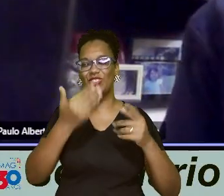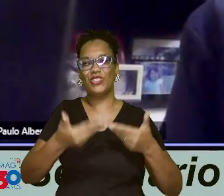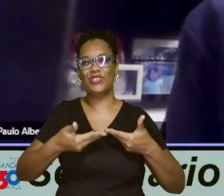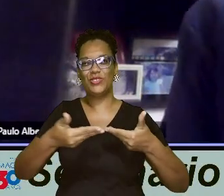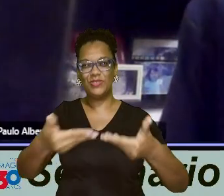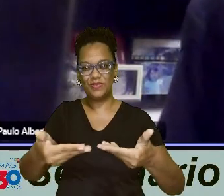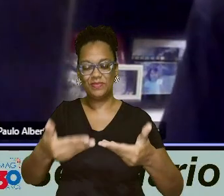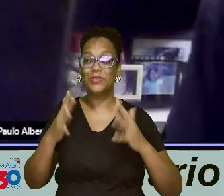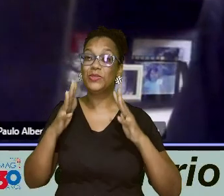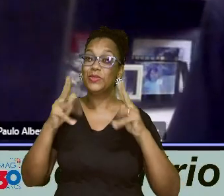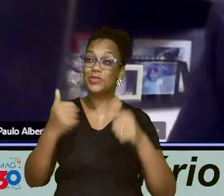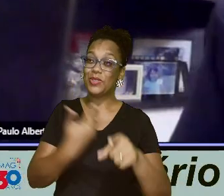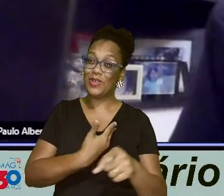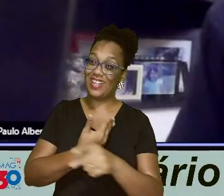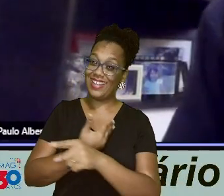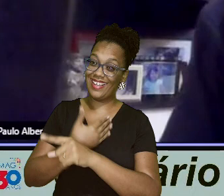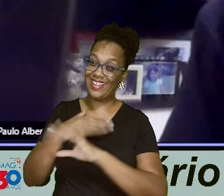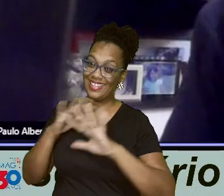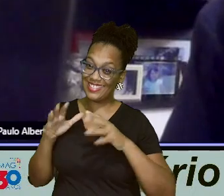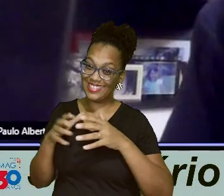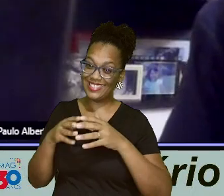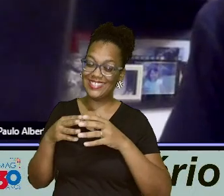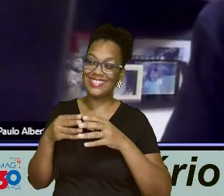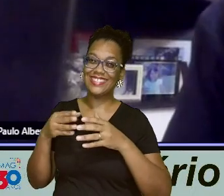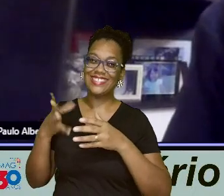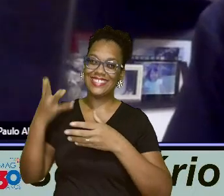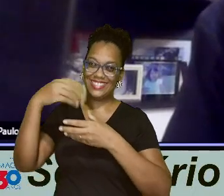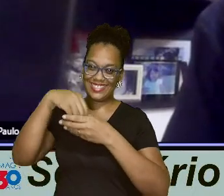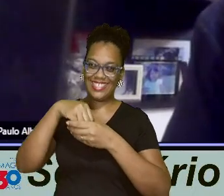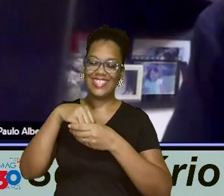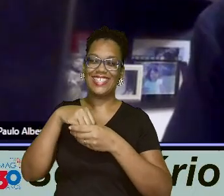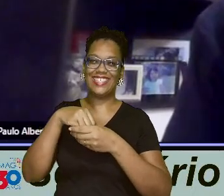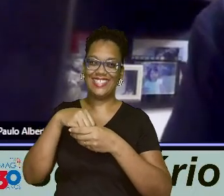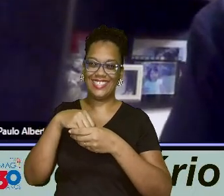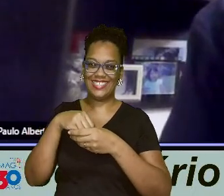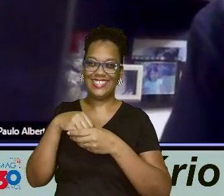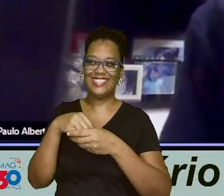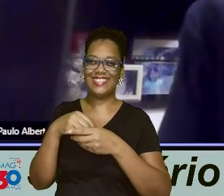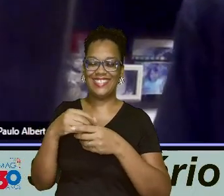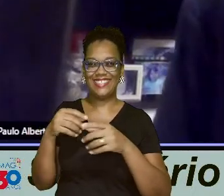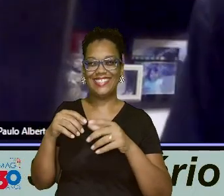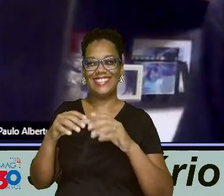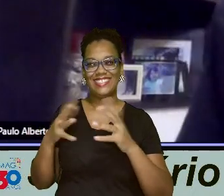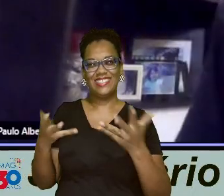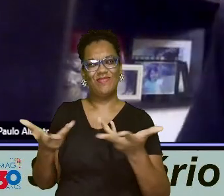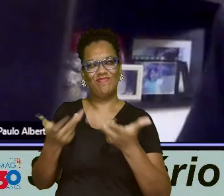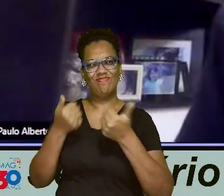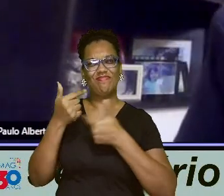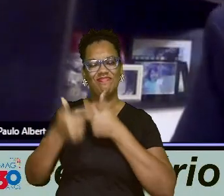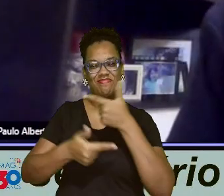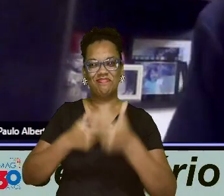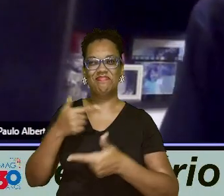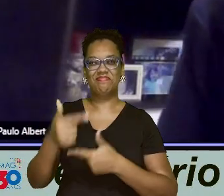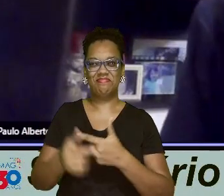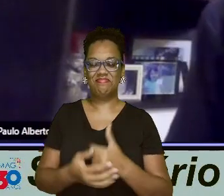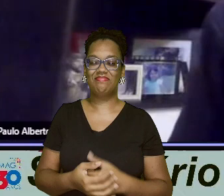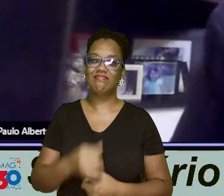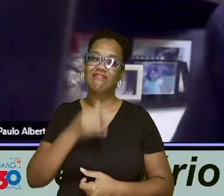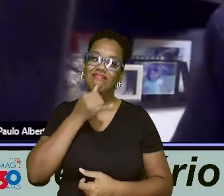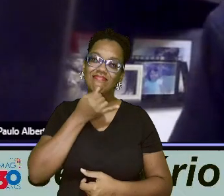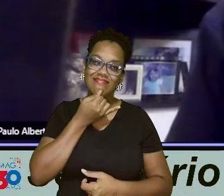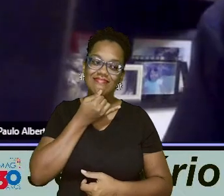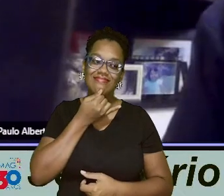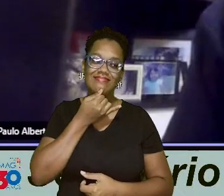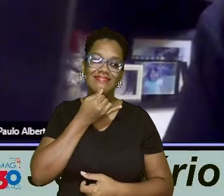todos os colegas que fizeram parte dessa grandiosa tarefa, né? Infelizmente chegou a